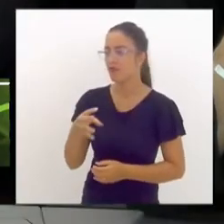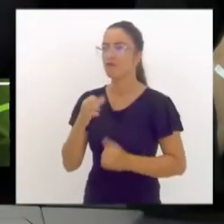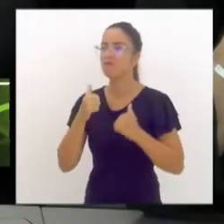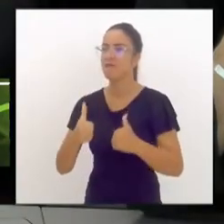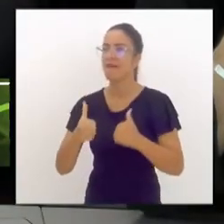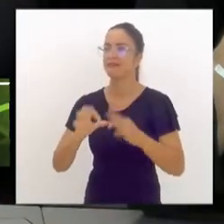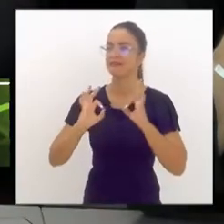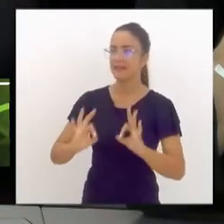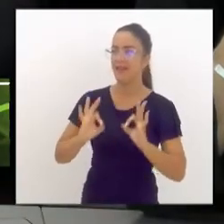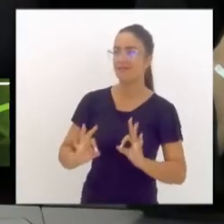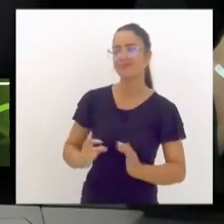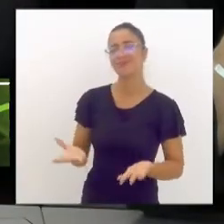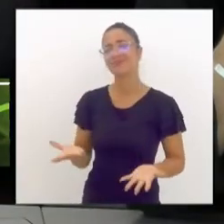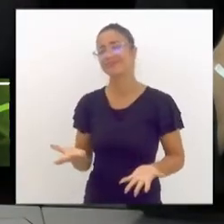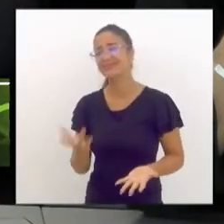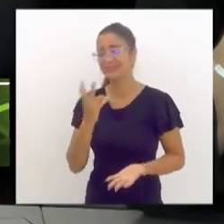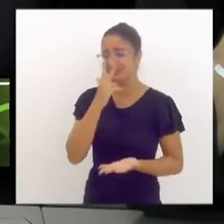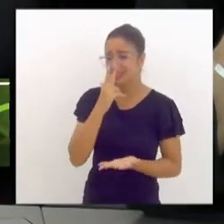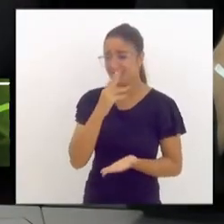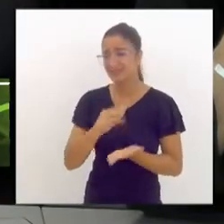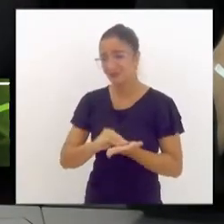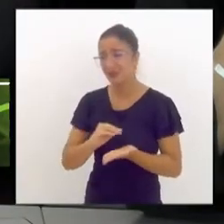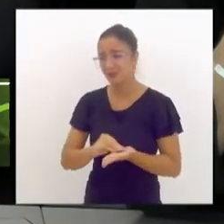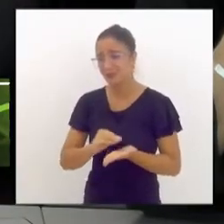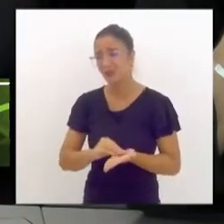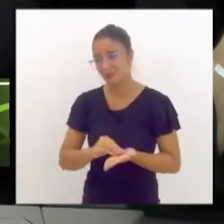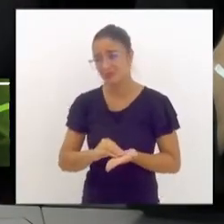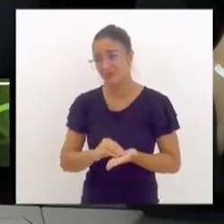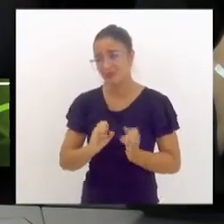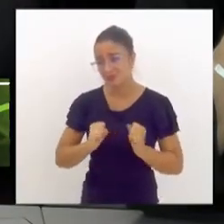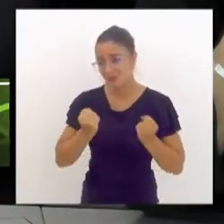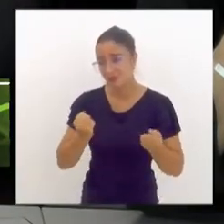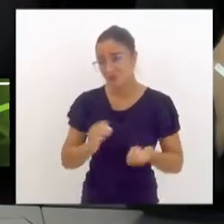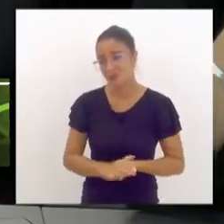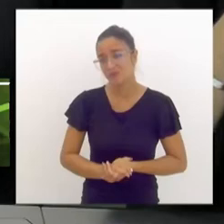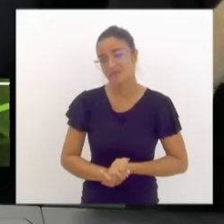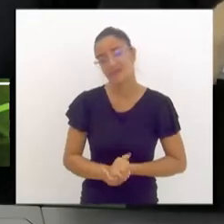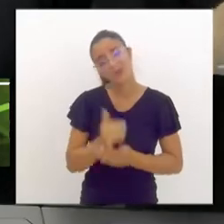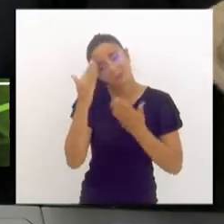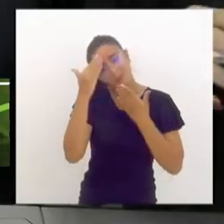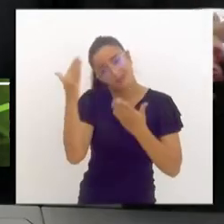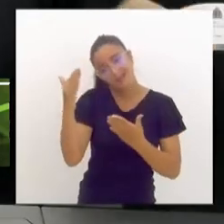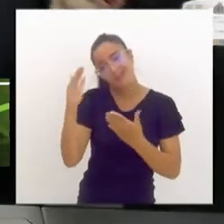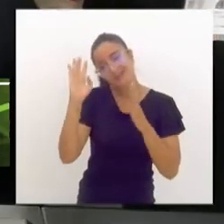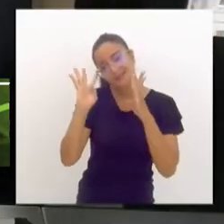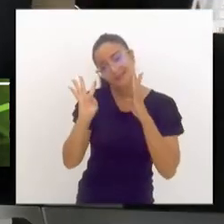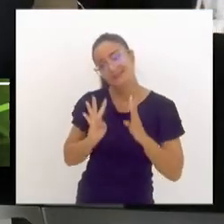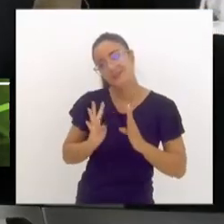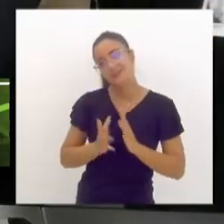saber qual, né, quais ações ou o que tem passado pelo Conselho sobre isso. Obrigada, vou passar para a Nádia rapidinho.